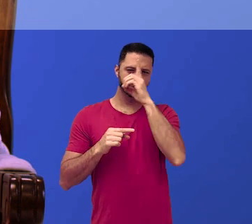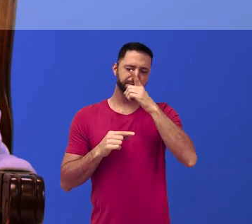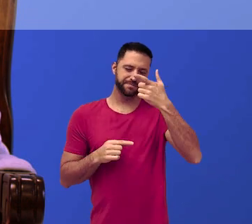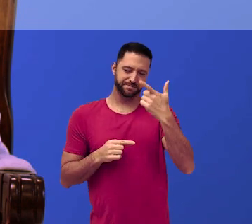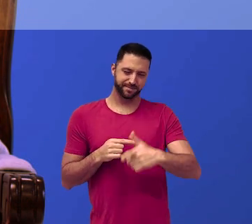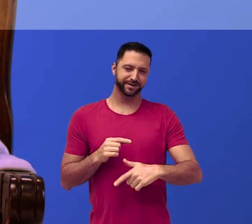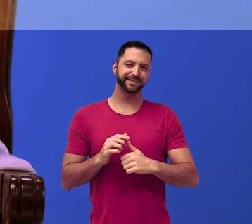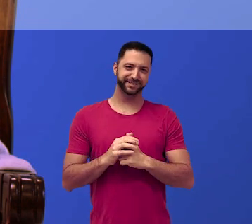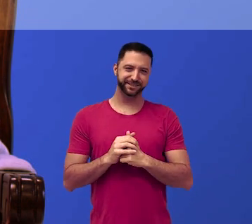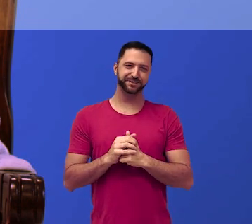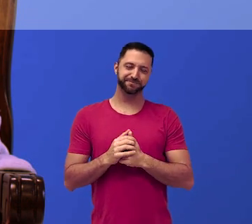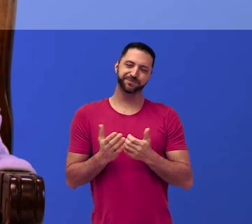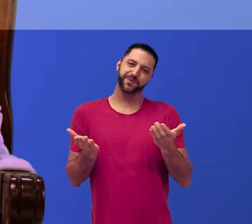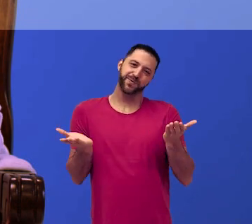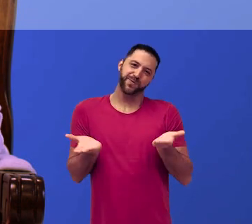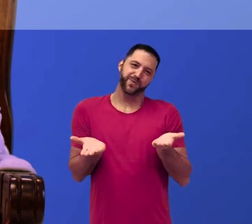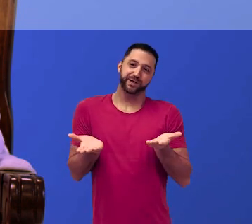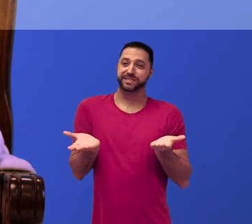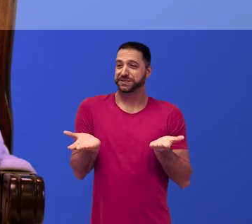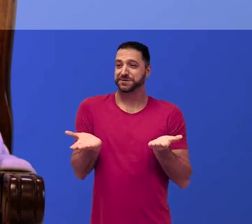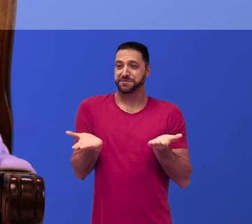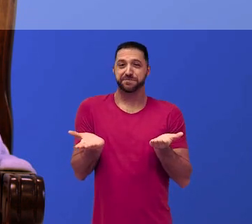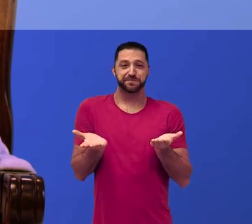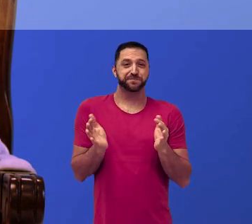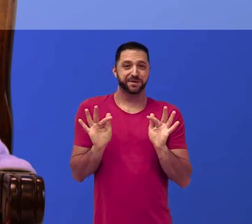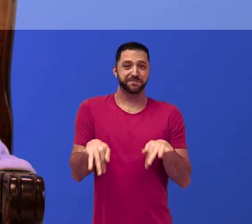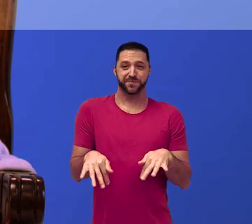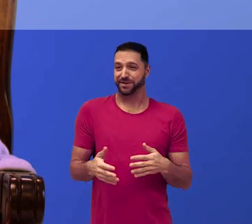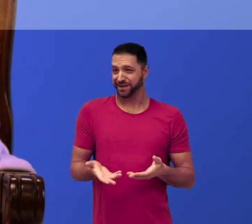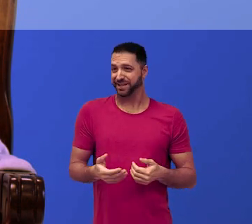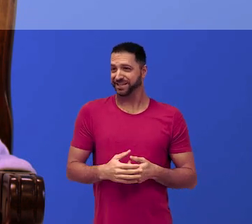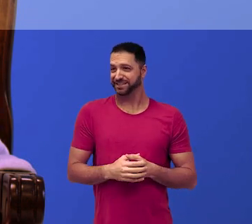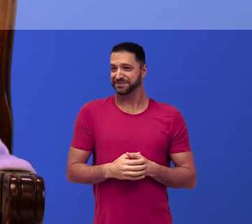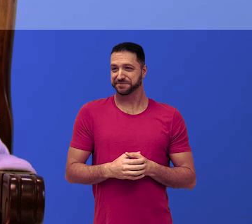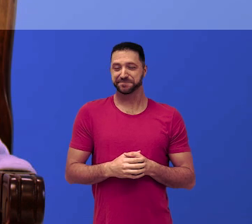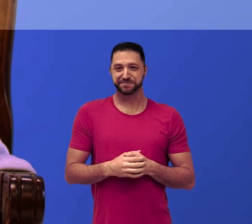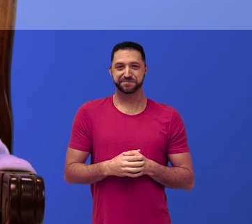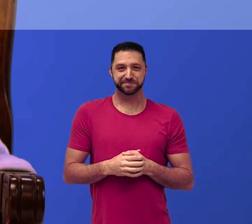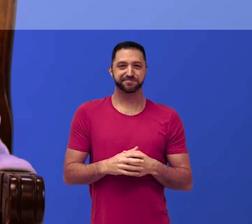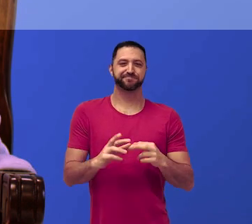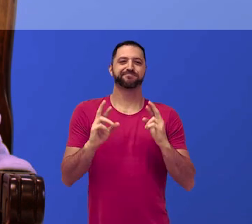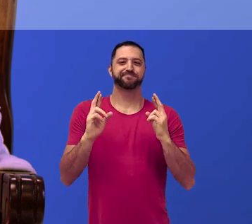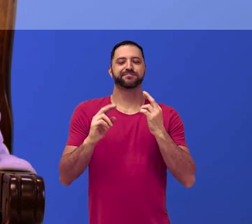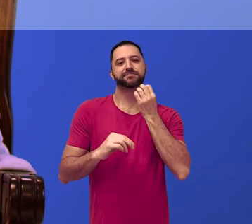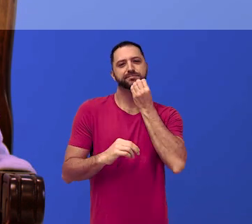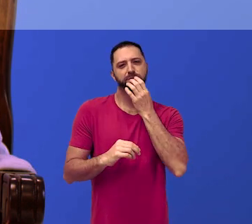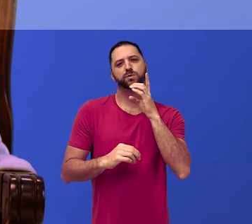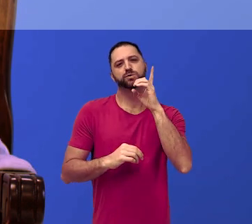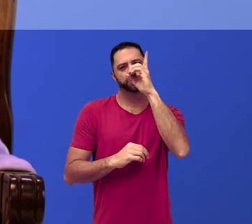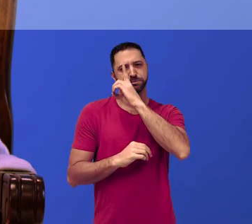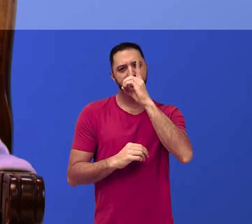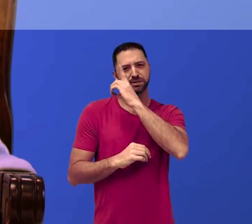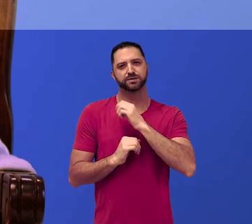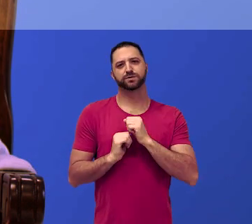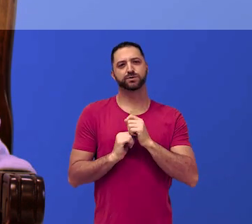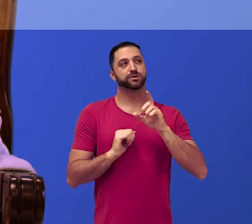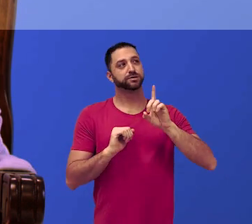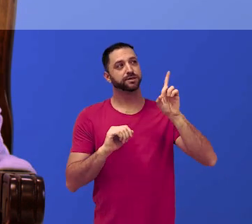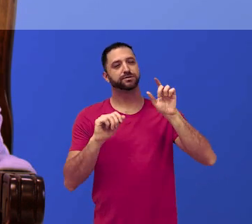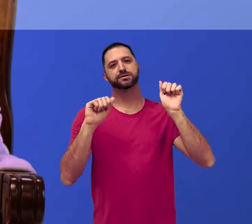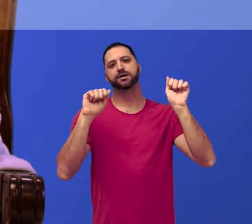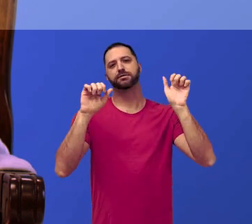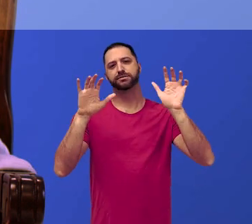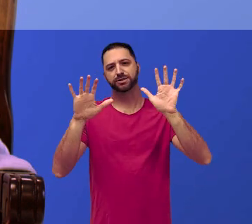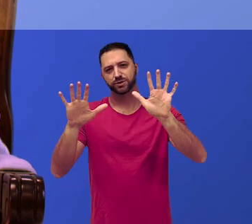próximo domingo, está aqui novamente. Por hoje, a gente encerra, né, doutora? Desejando para você um ótimo domingo, que Deus